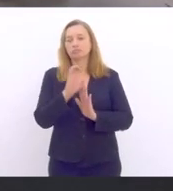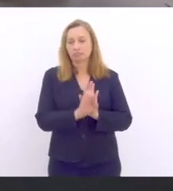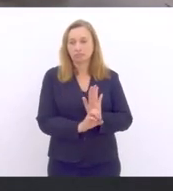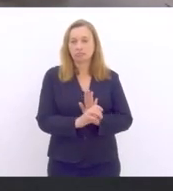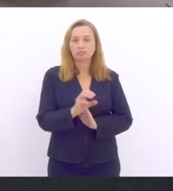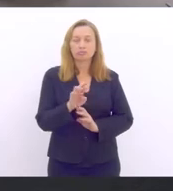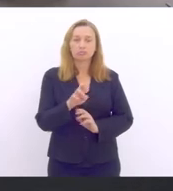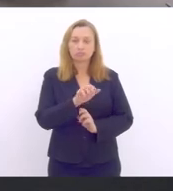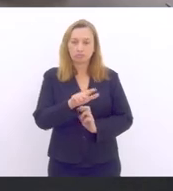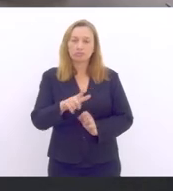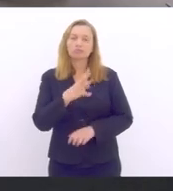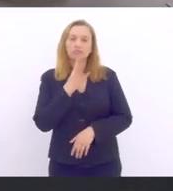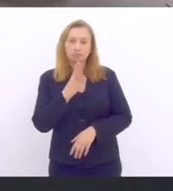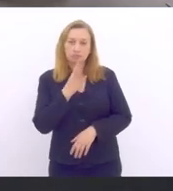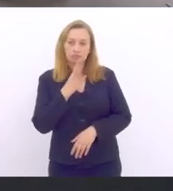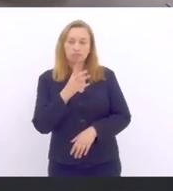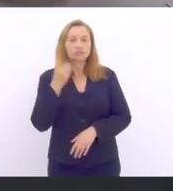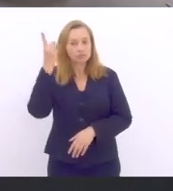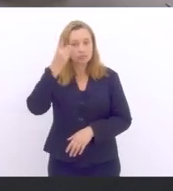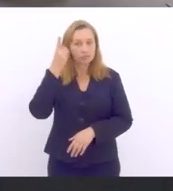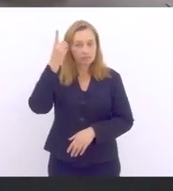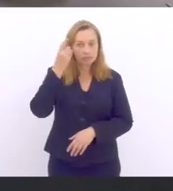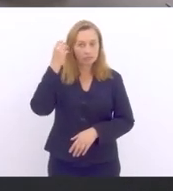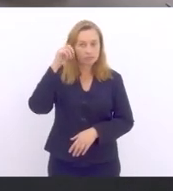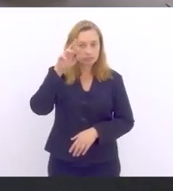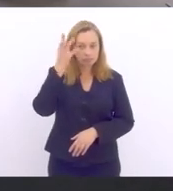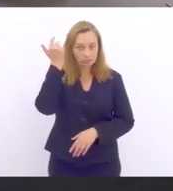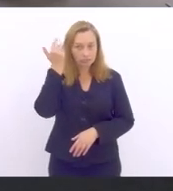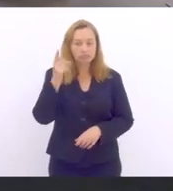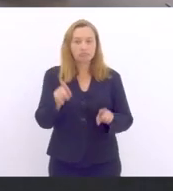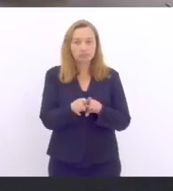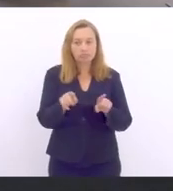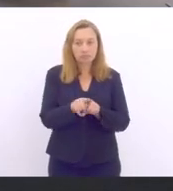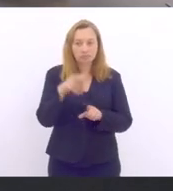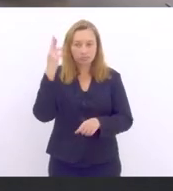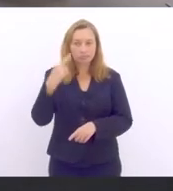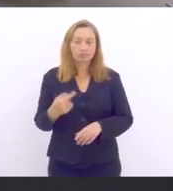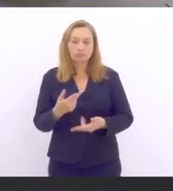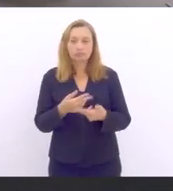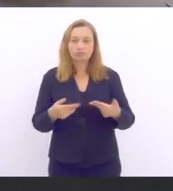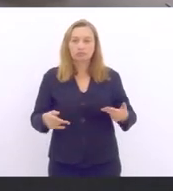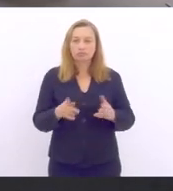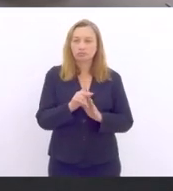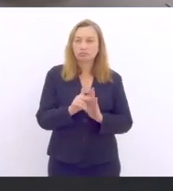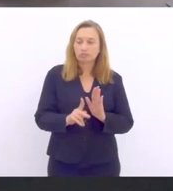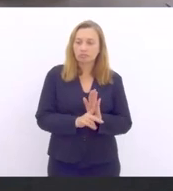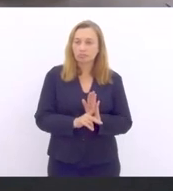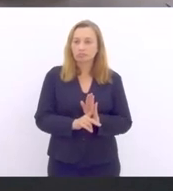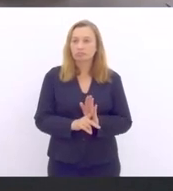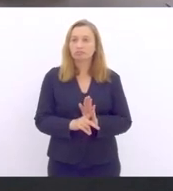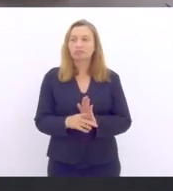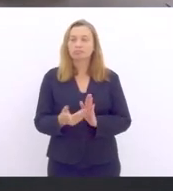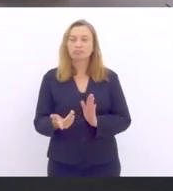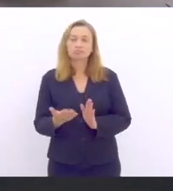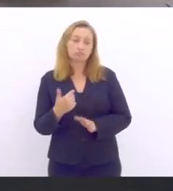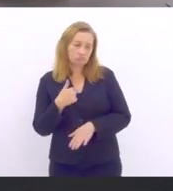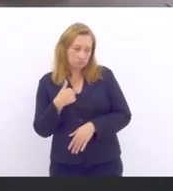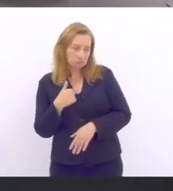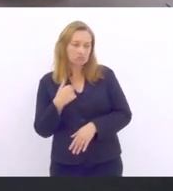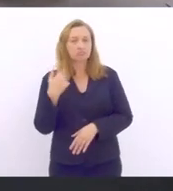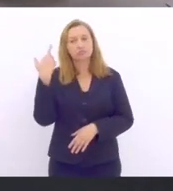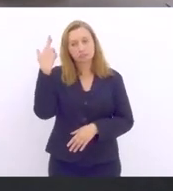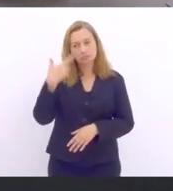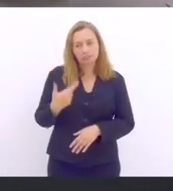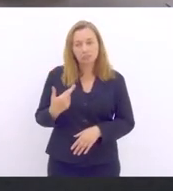isso, assim como o deputado Eliomar, a deputada Renata Souza. Vários projetos da Renata, meus, do Eliomar,